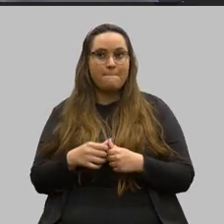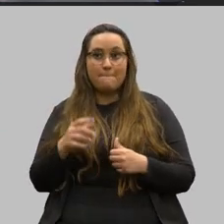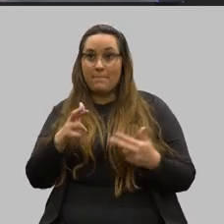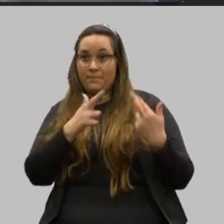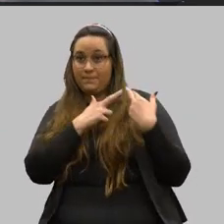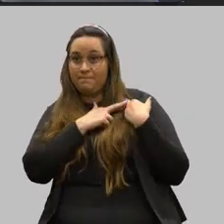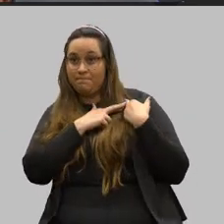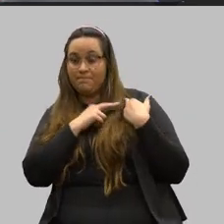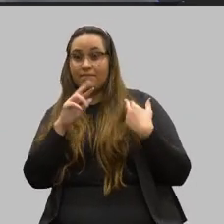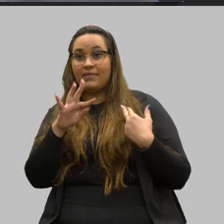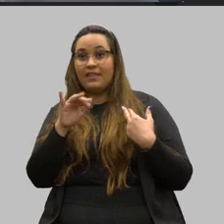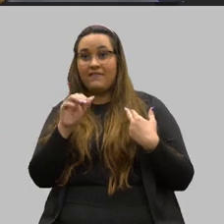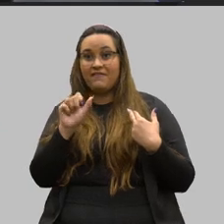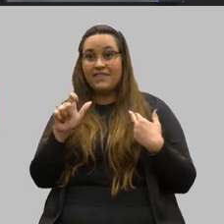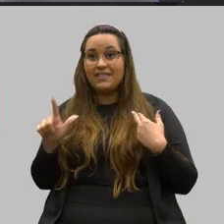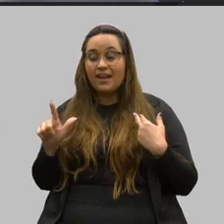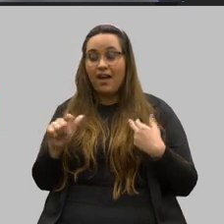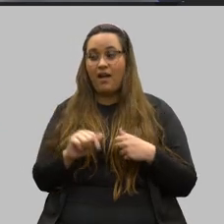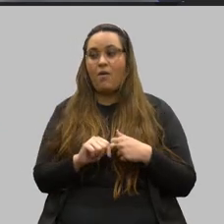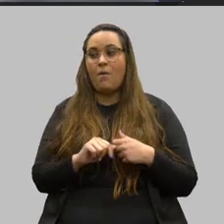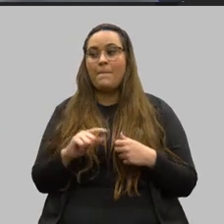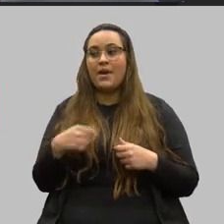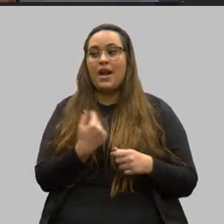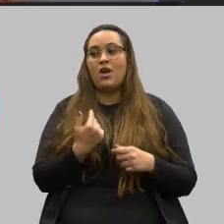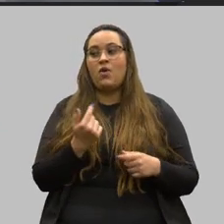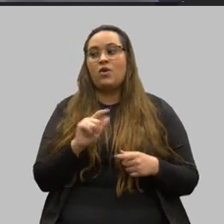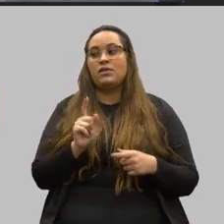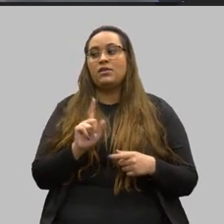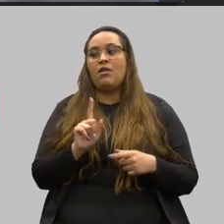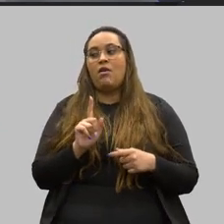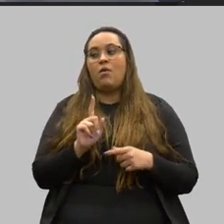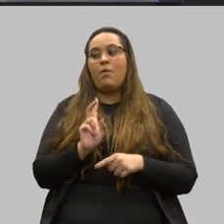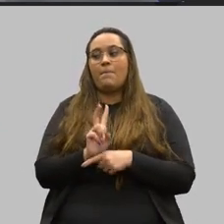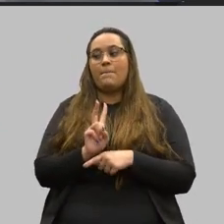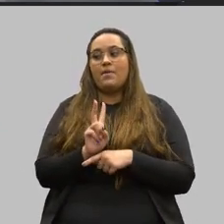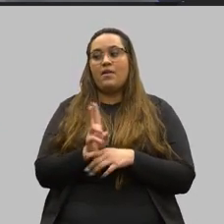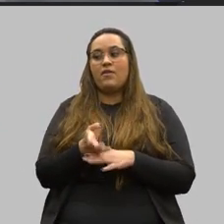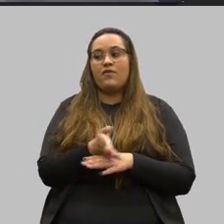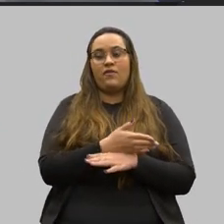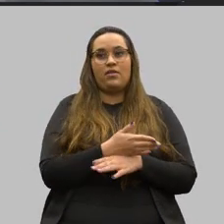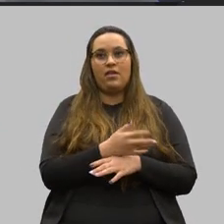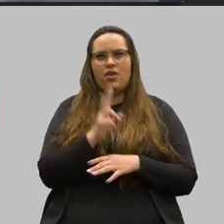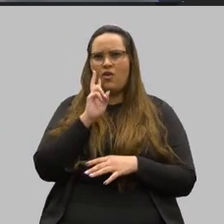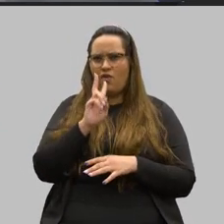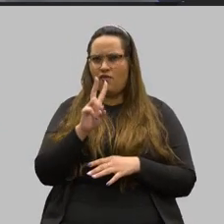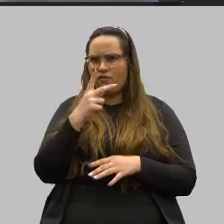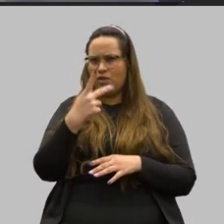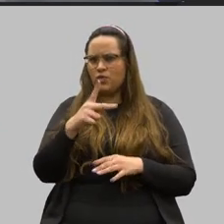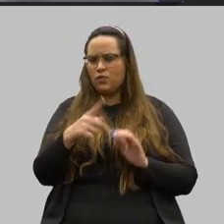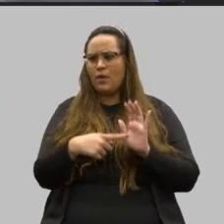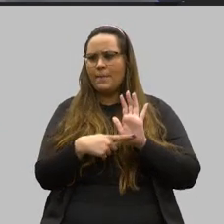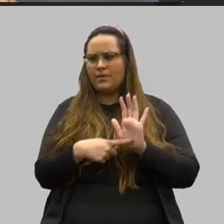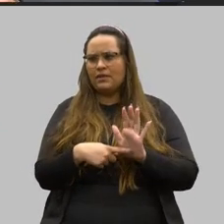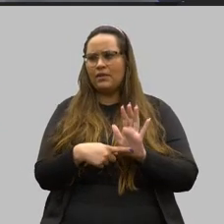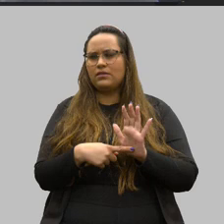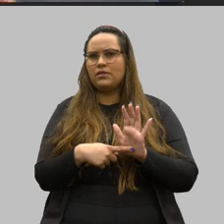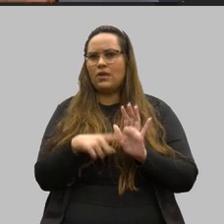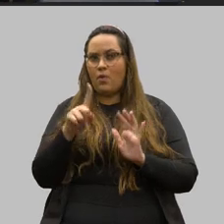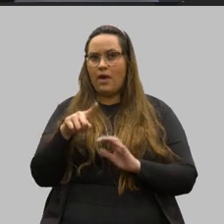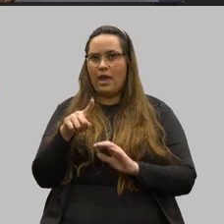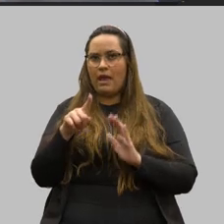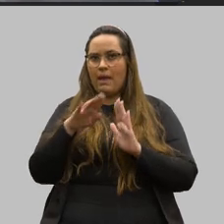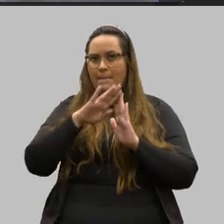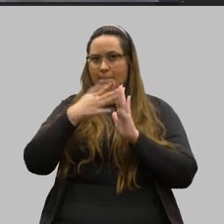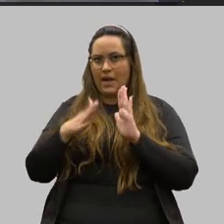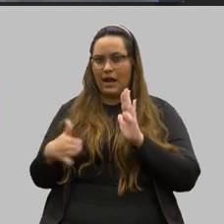fiscal por não termos preventivamente porque eu vi na apresentação do senhor é questão das barragens não é então como é que nós